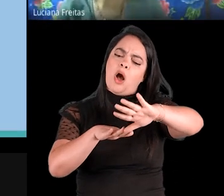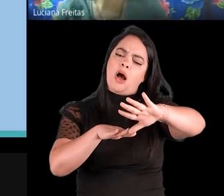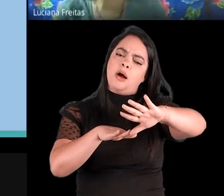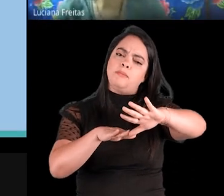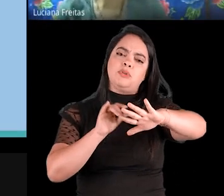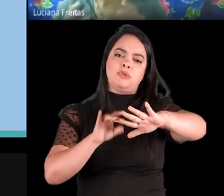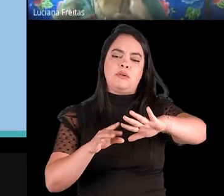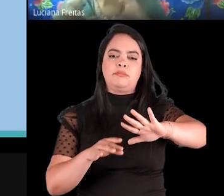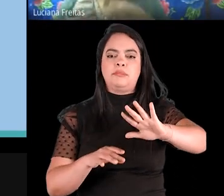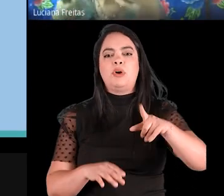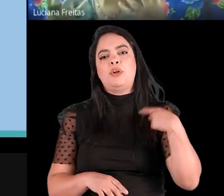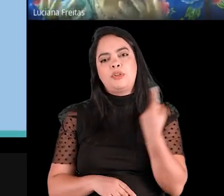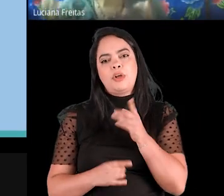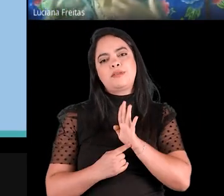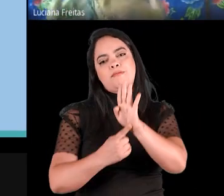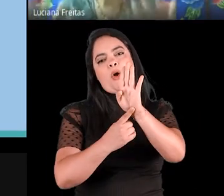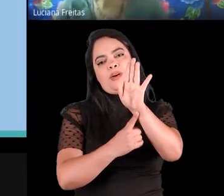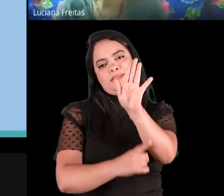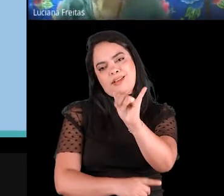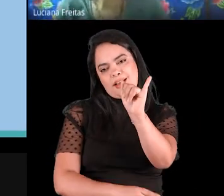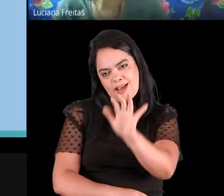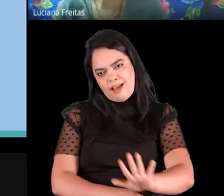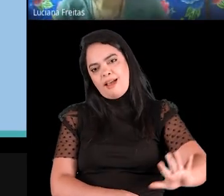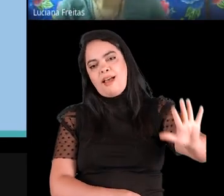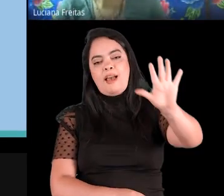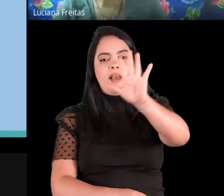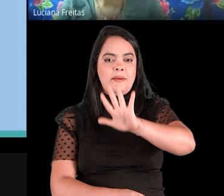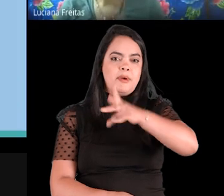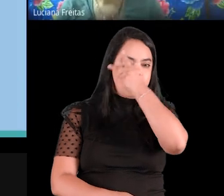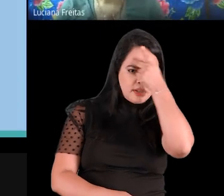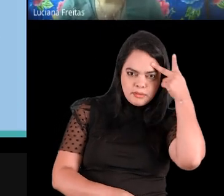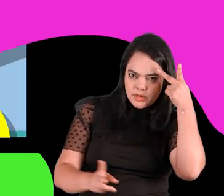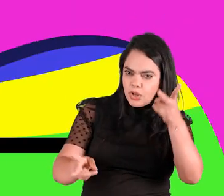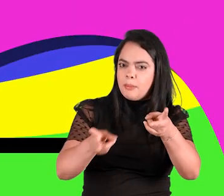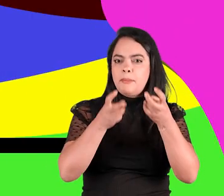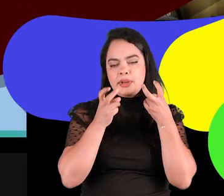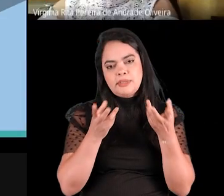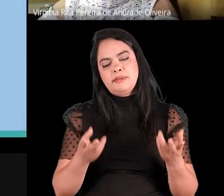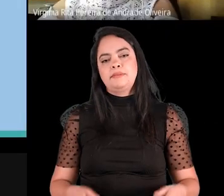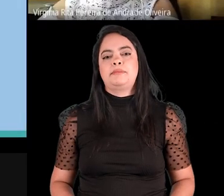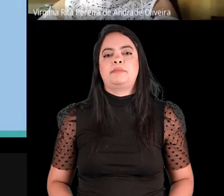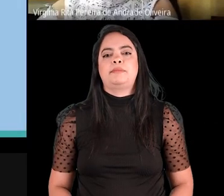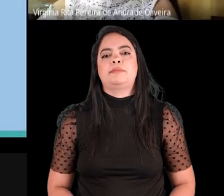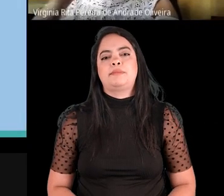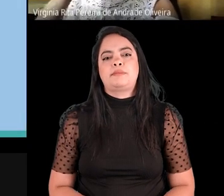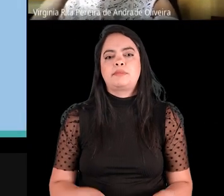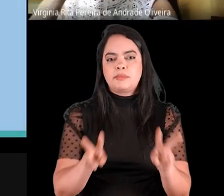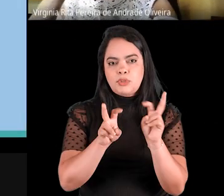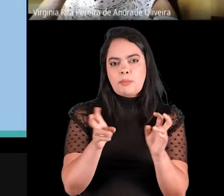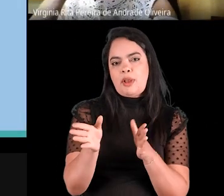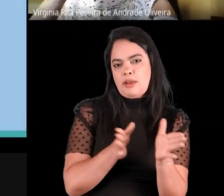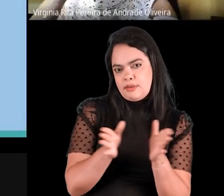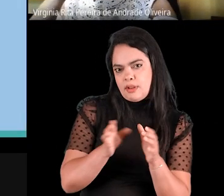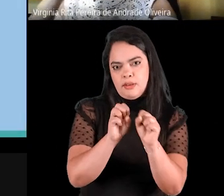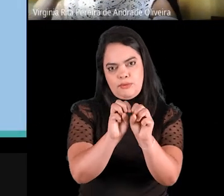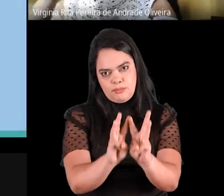traz essa imagem, já fica, visualiza melhor o que a gente está colocando. Com relação à acessibilidade do portal,